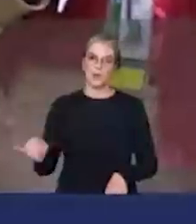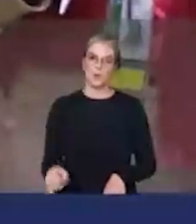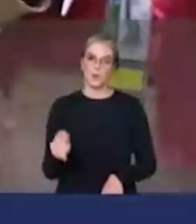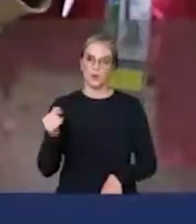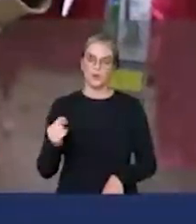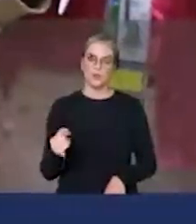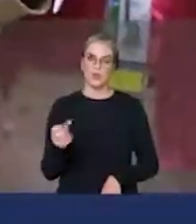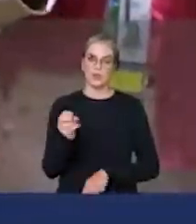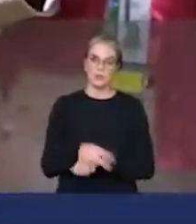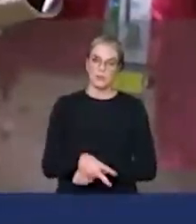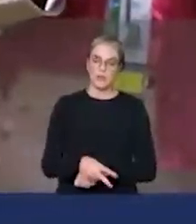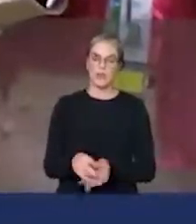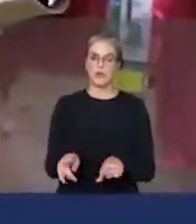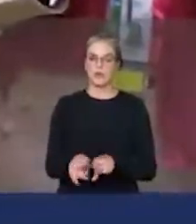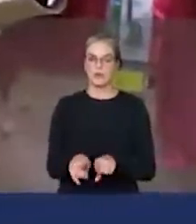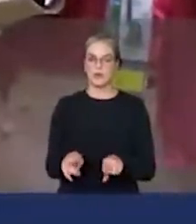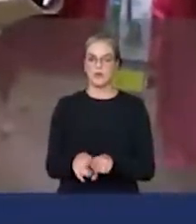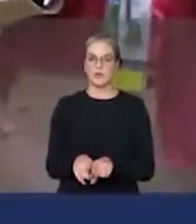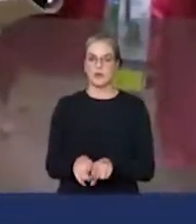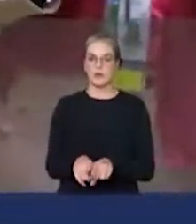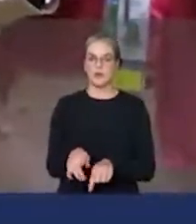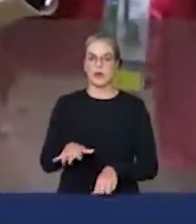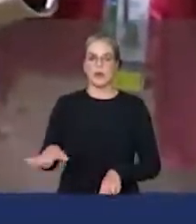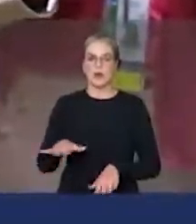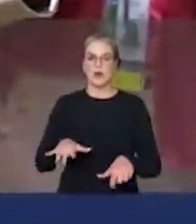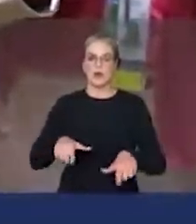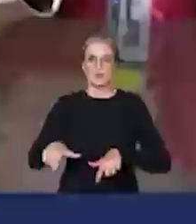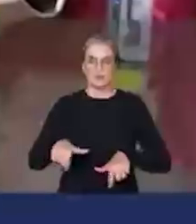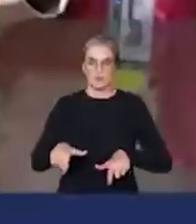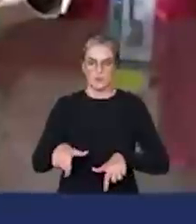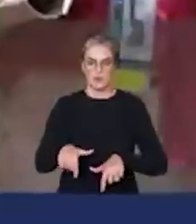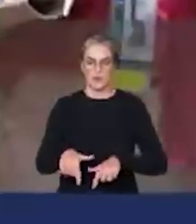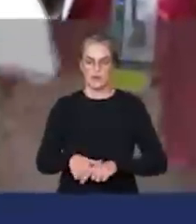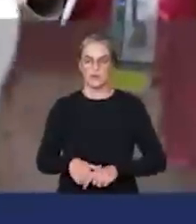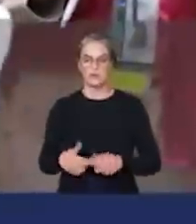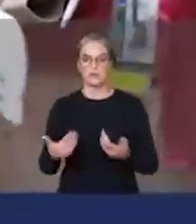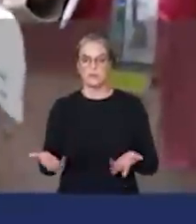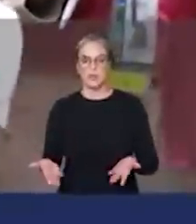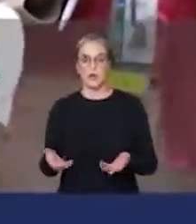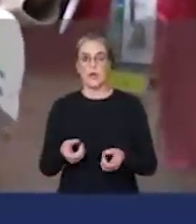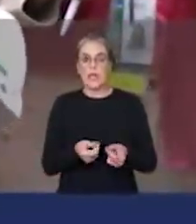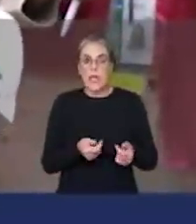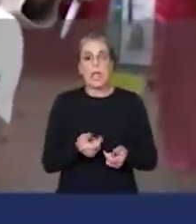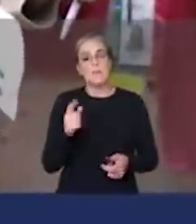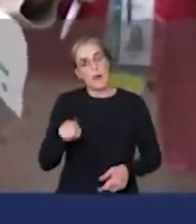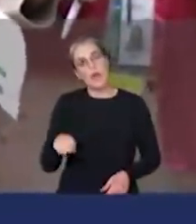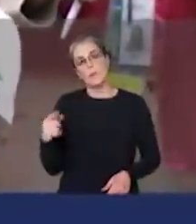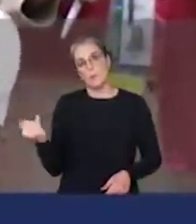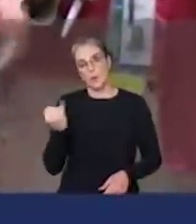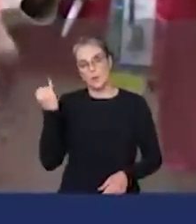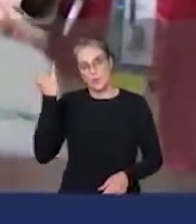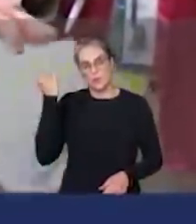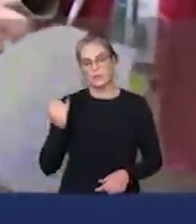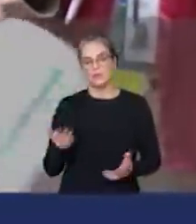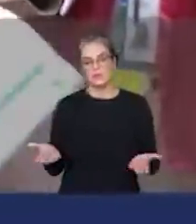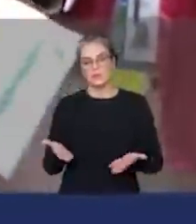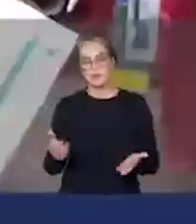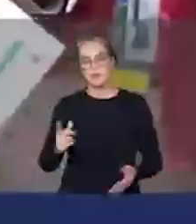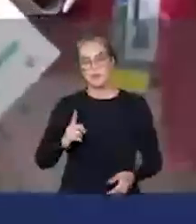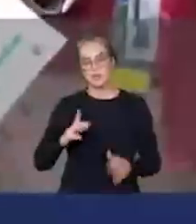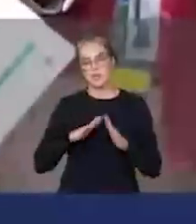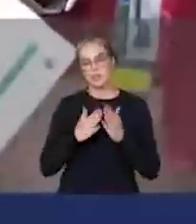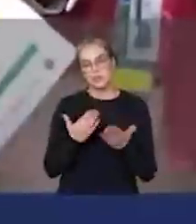emprego mais chance do mundo do trabalho então os games são importante hoje em dia né eles são aplicados na